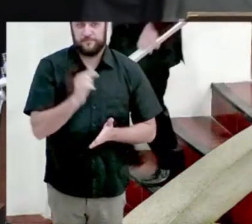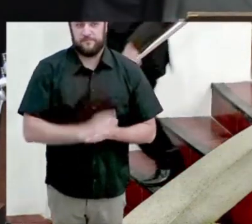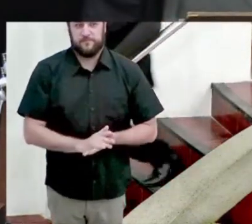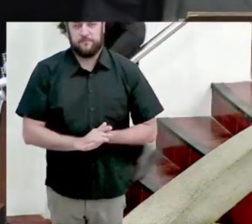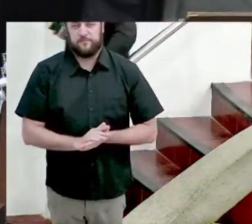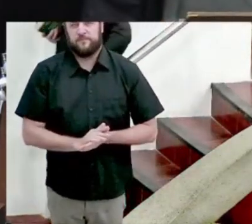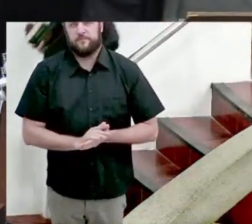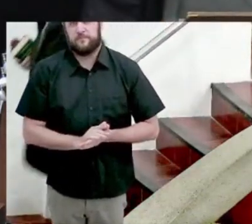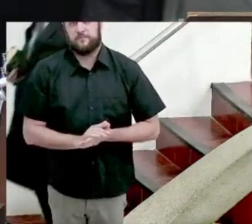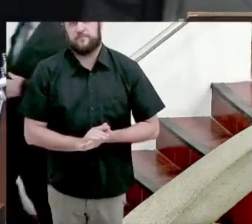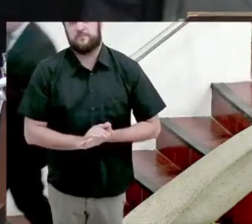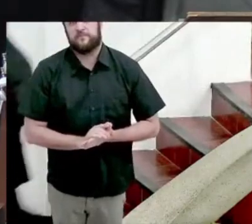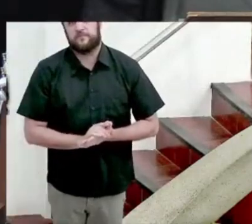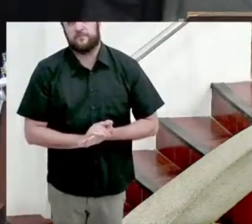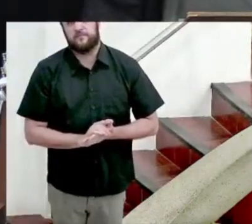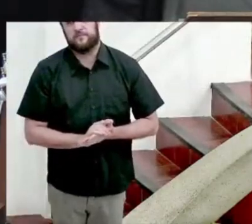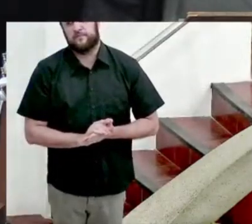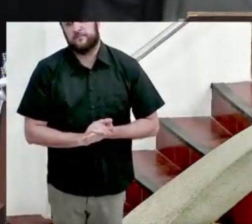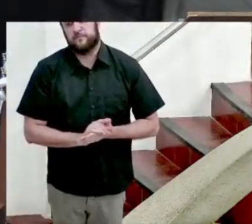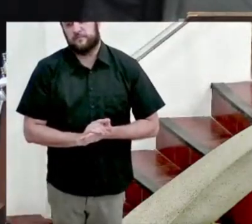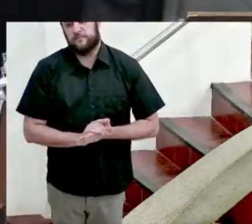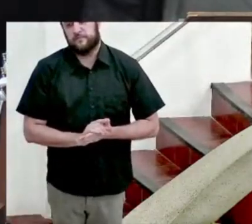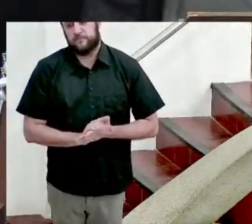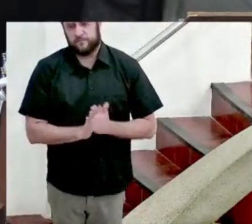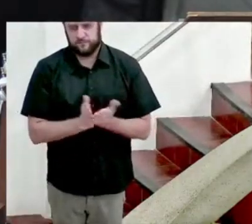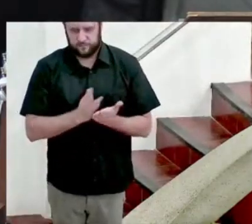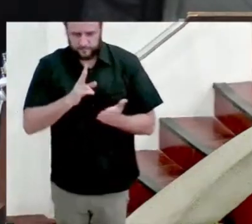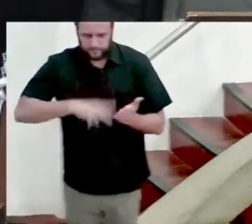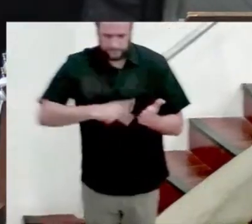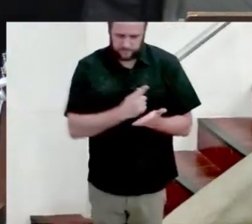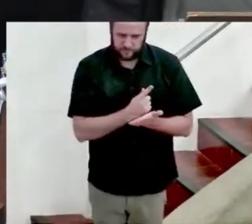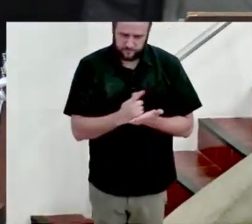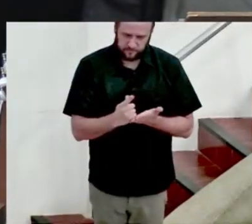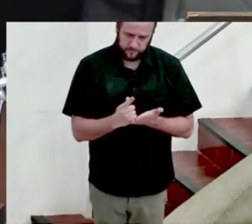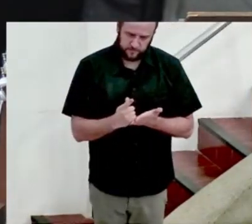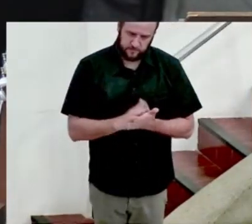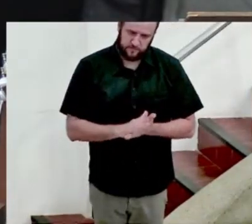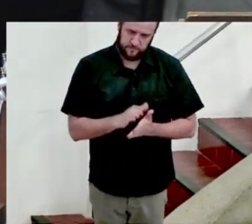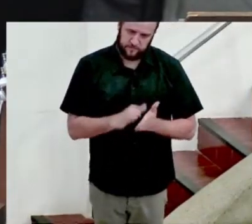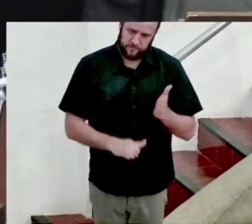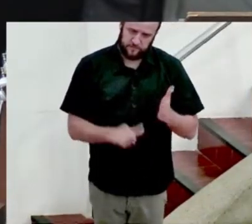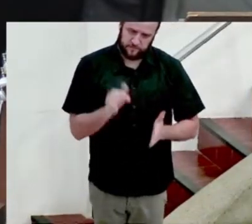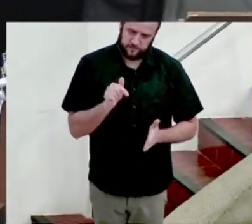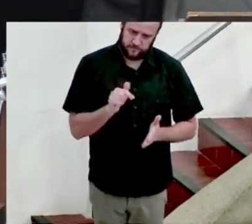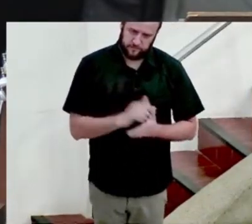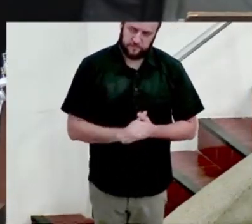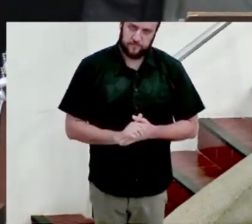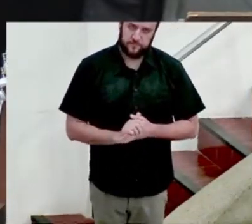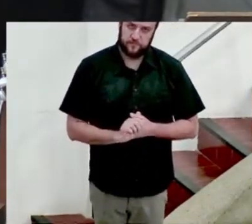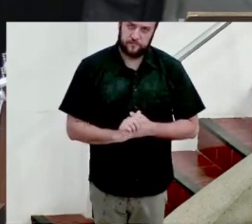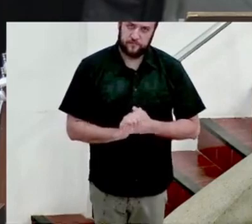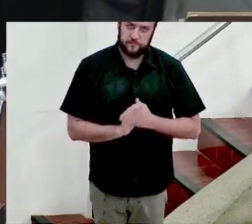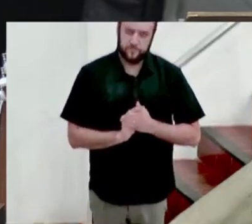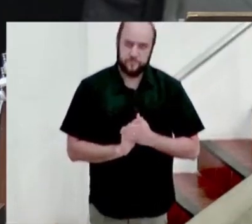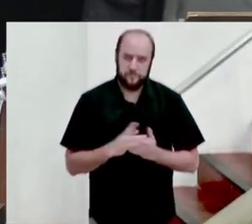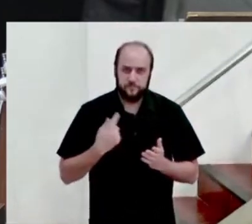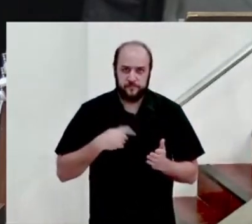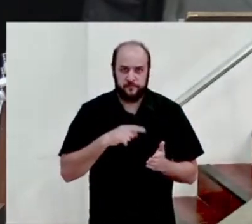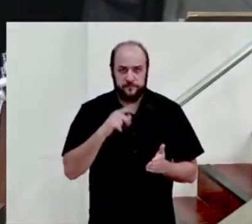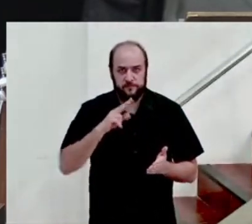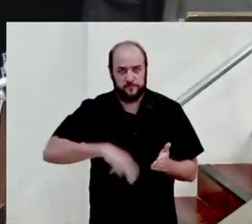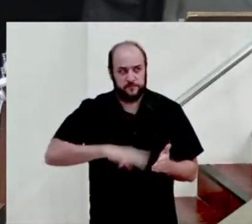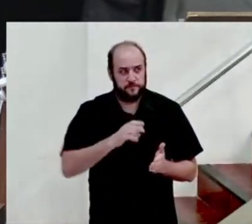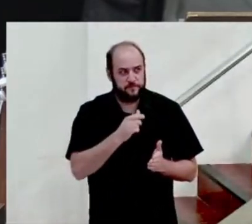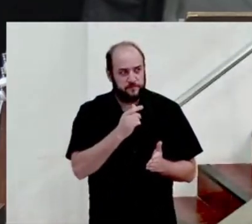peço que o irmão abra a sua Bíblia em Gênesis, capítulo 7. Nós leremos